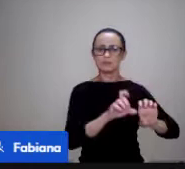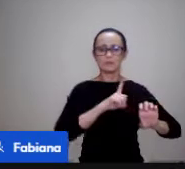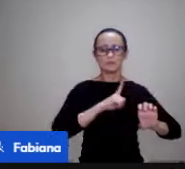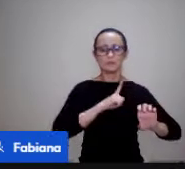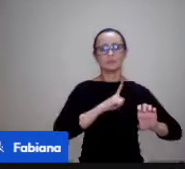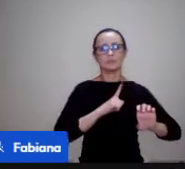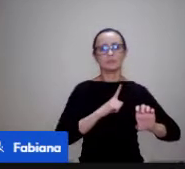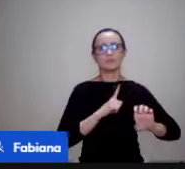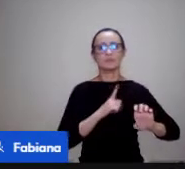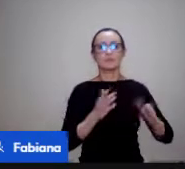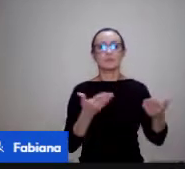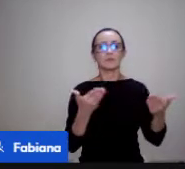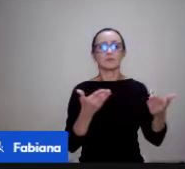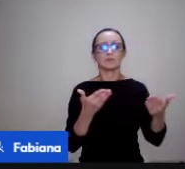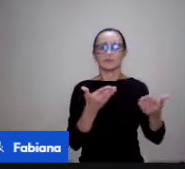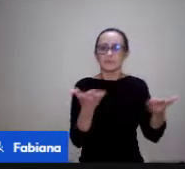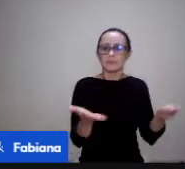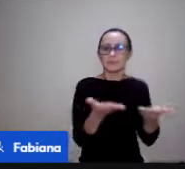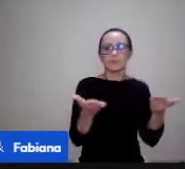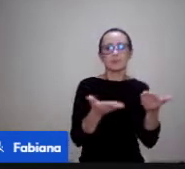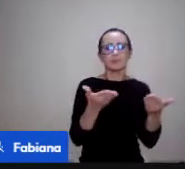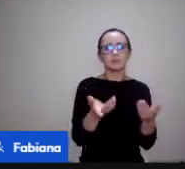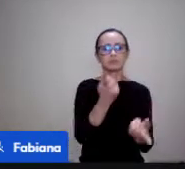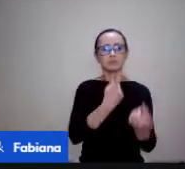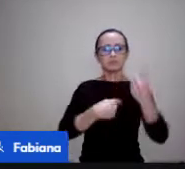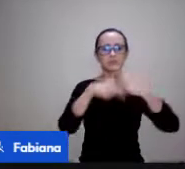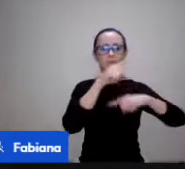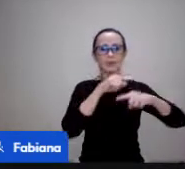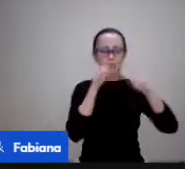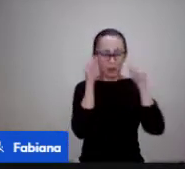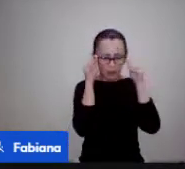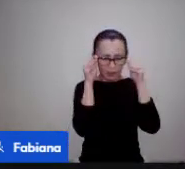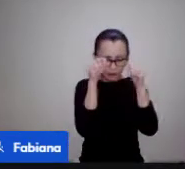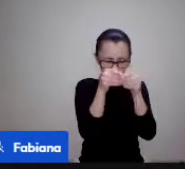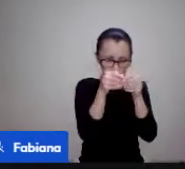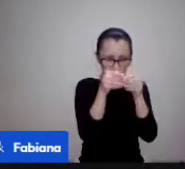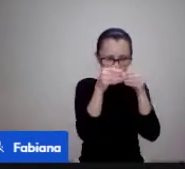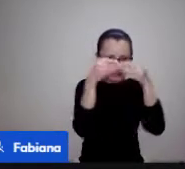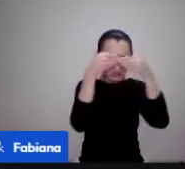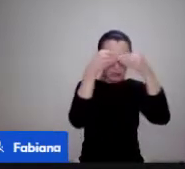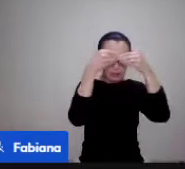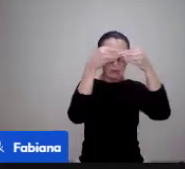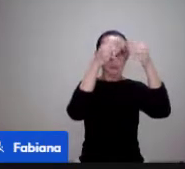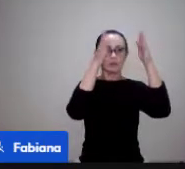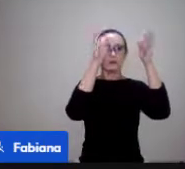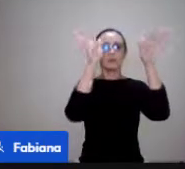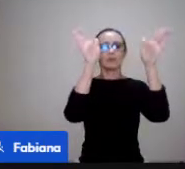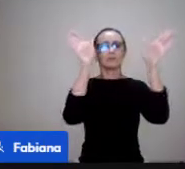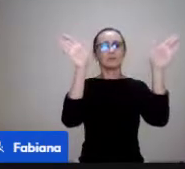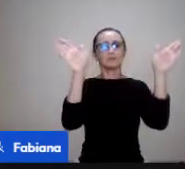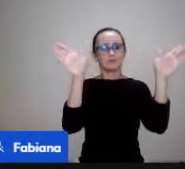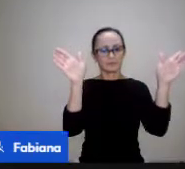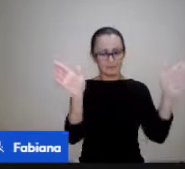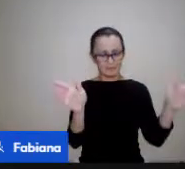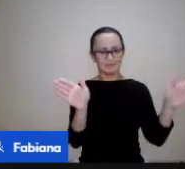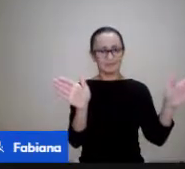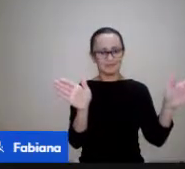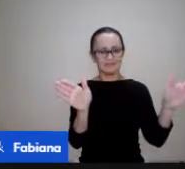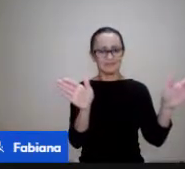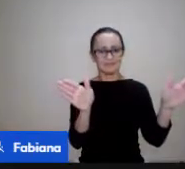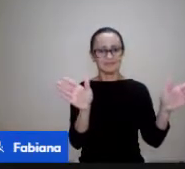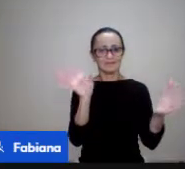seja, promove a superação da visão restrita de mundo e a compreensão da complexidade da